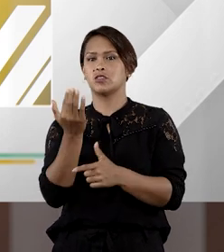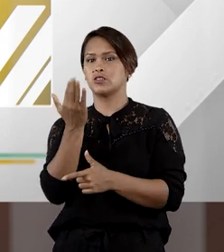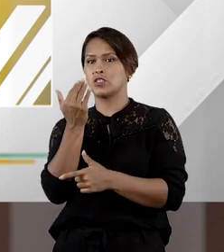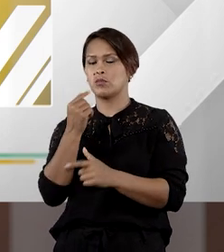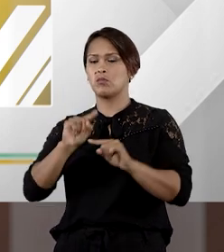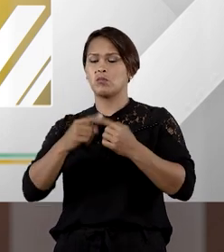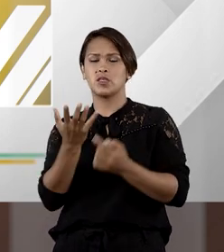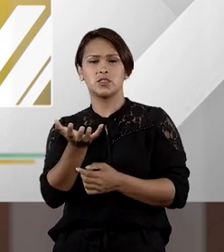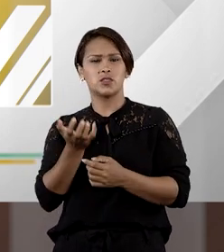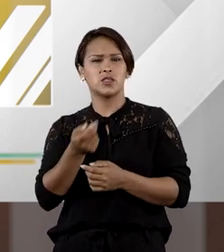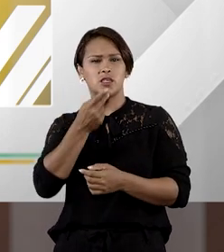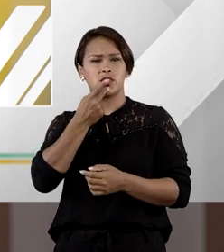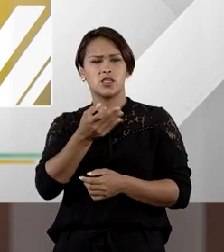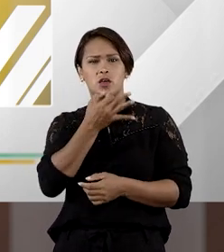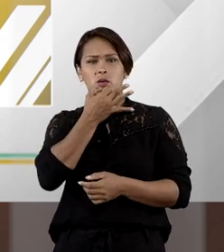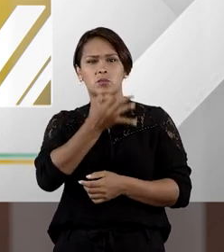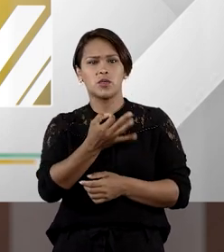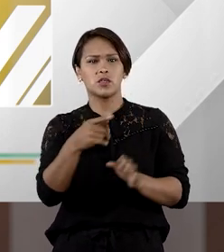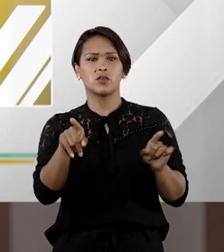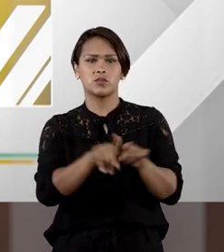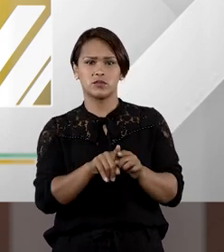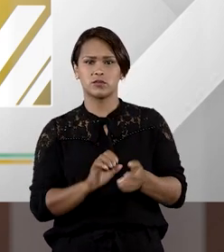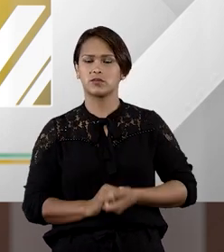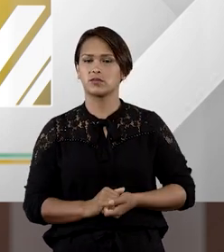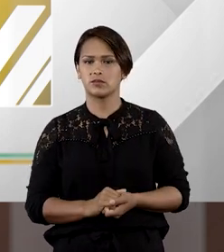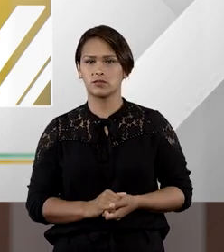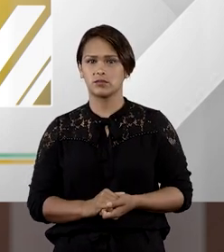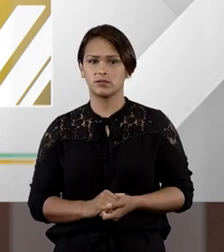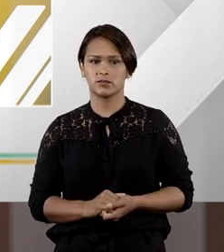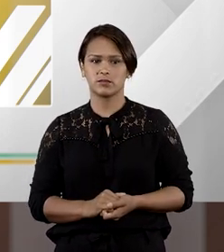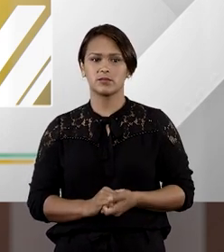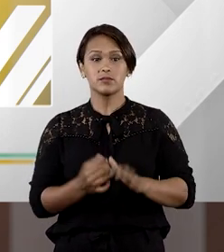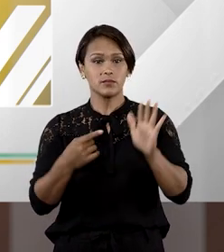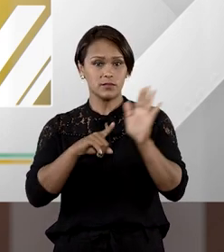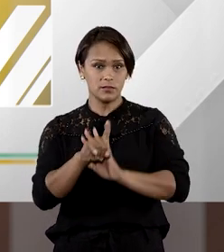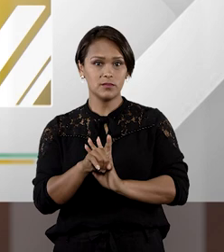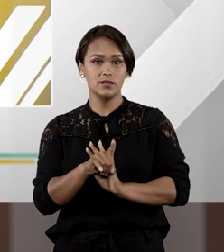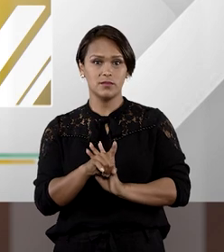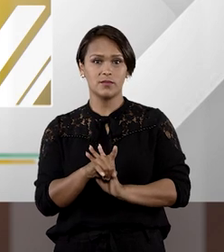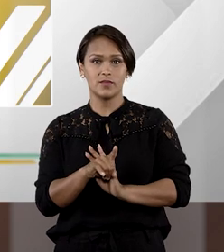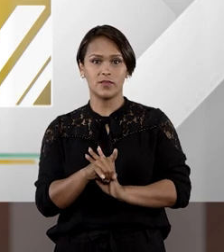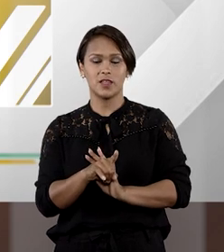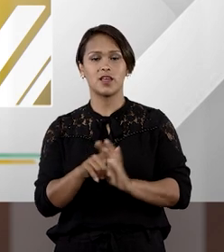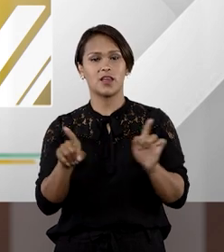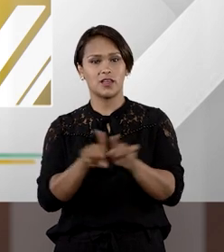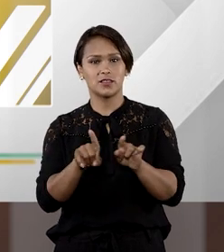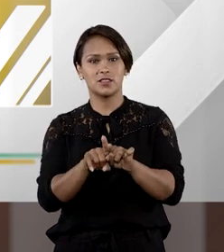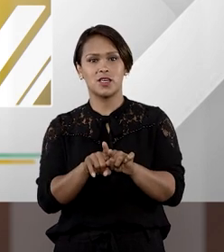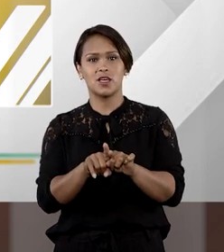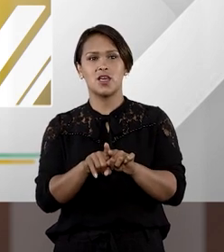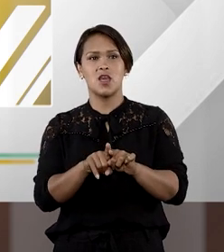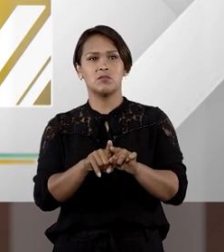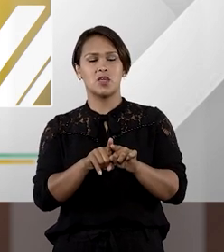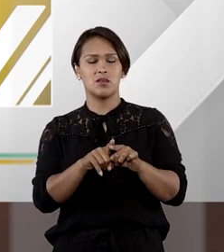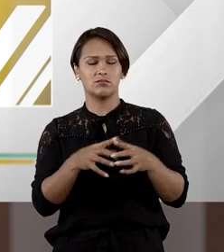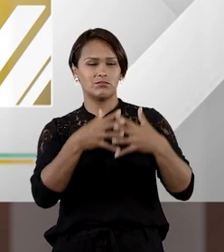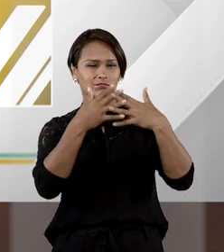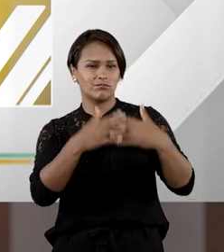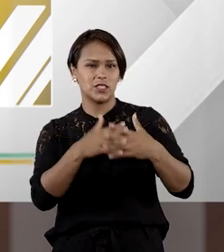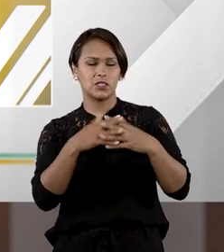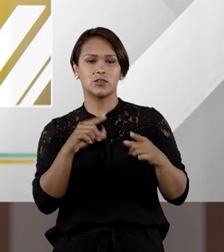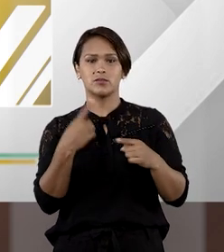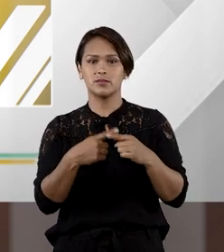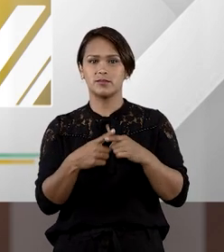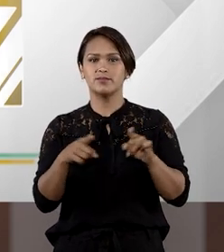alimentos, mas eu queria saber a opinião da senhora quanto a isso também. Puxa, que pergunta, viu? Essa é uma das que também me perturba bastante, né?